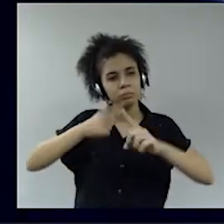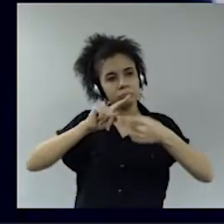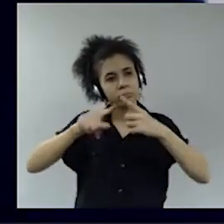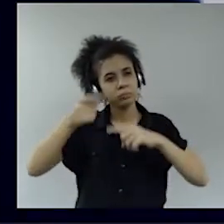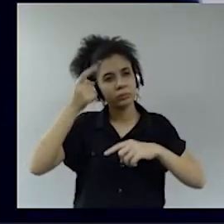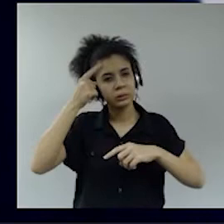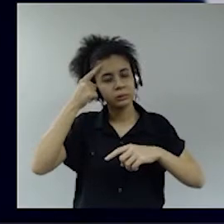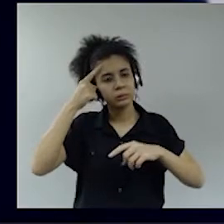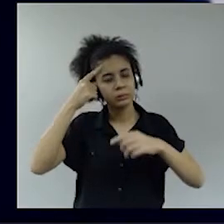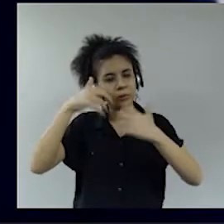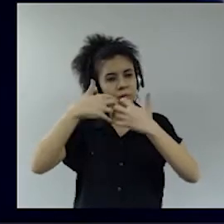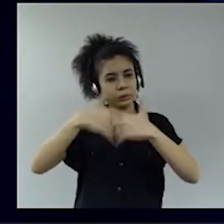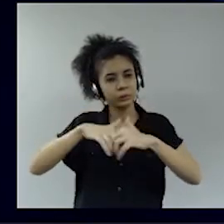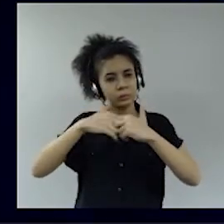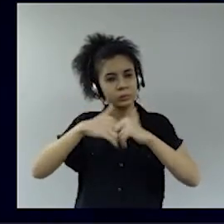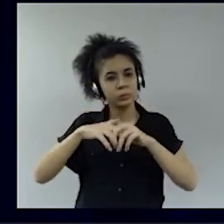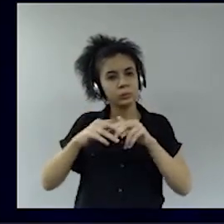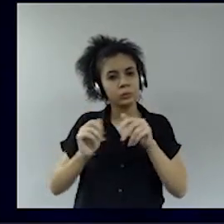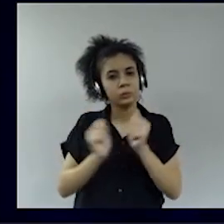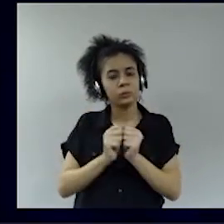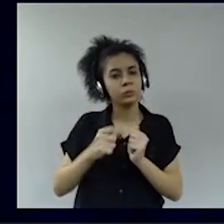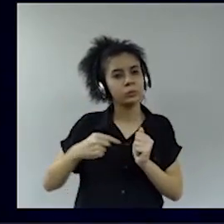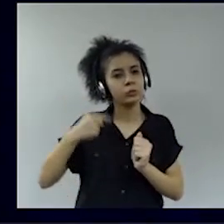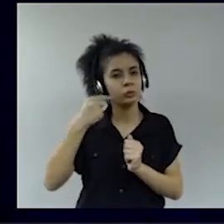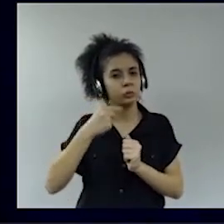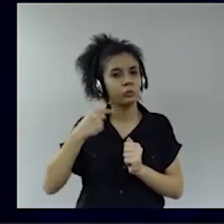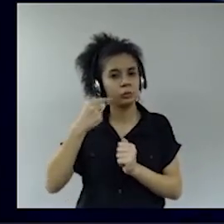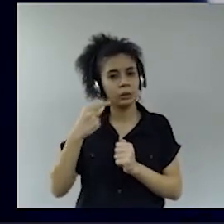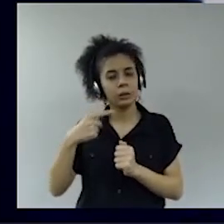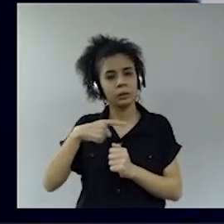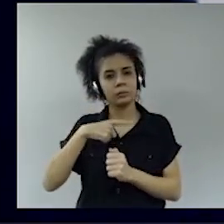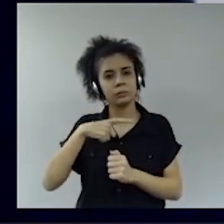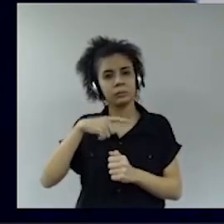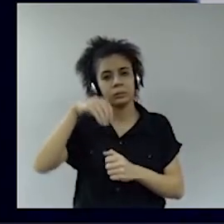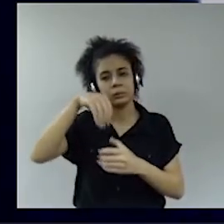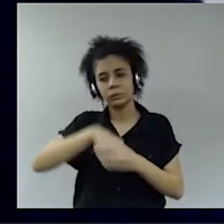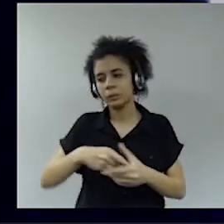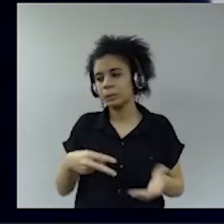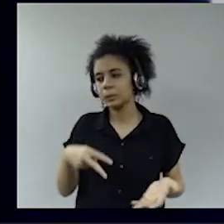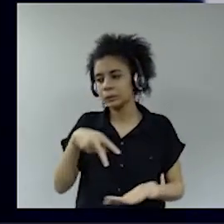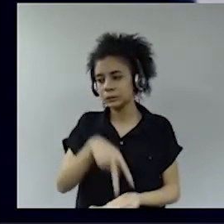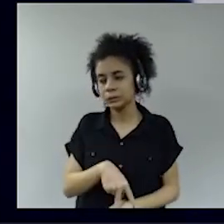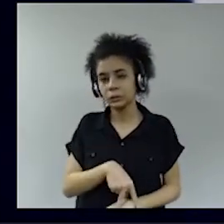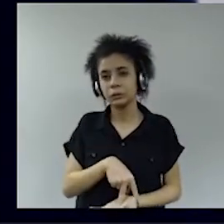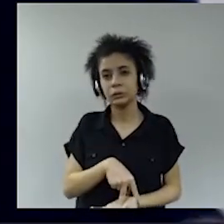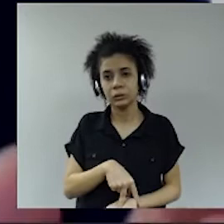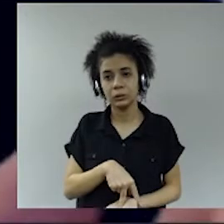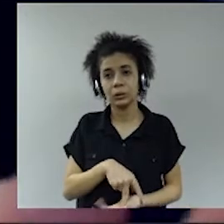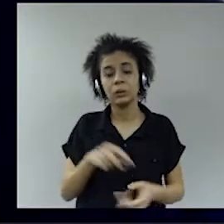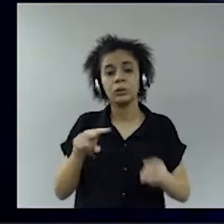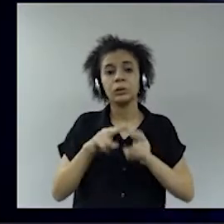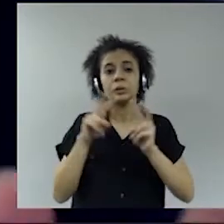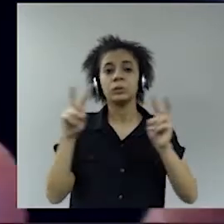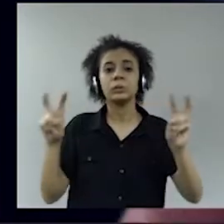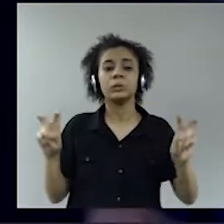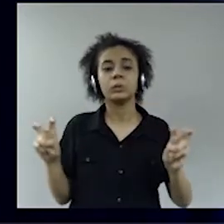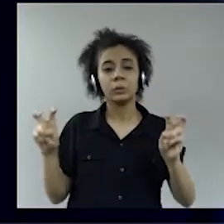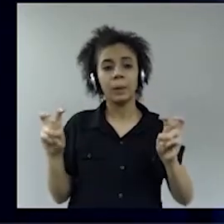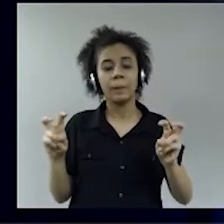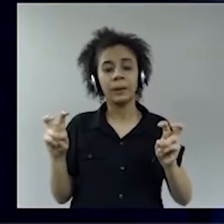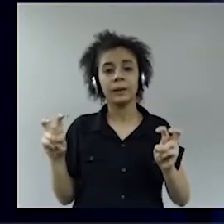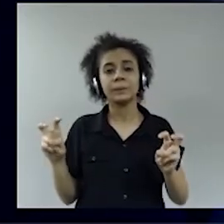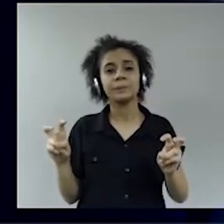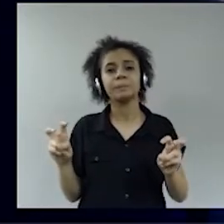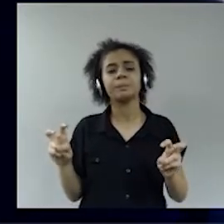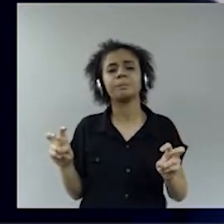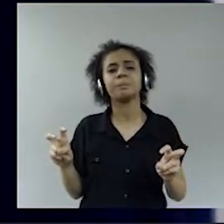ideias com os advogados brasileiros que estão a me ouvir sobre o Tribunal